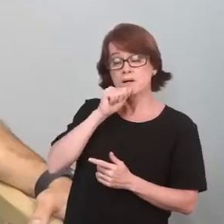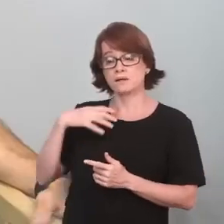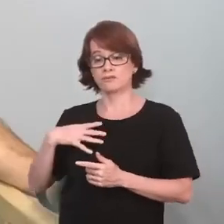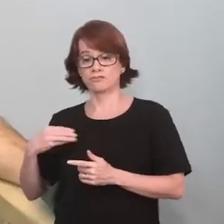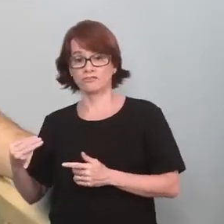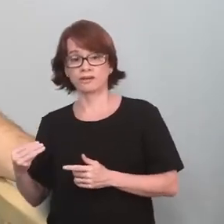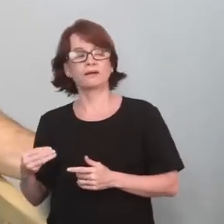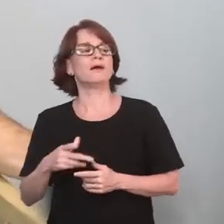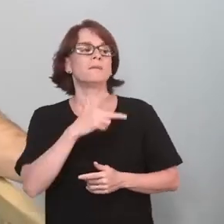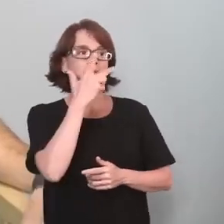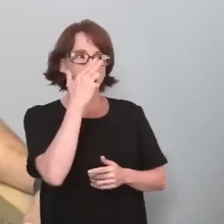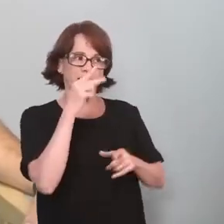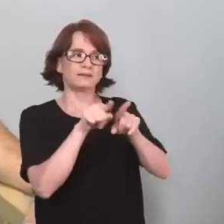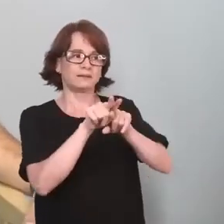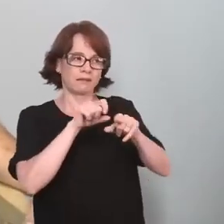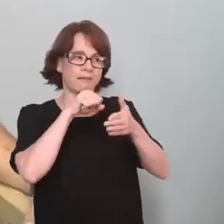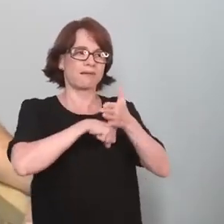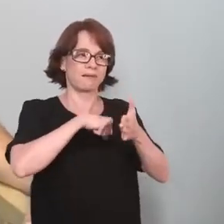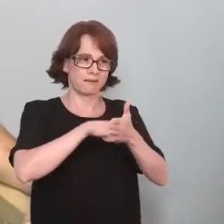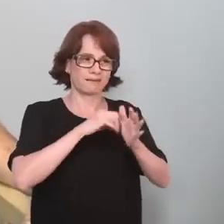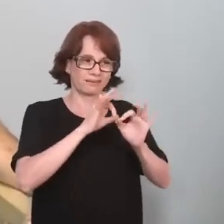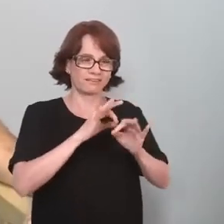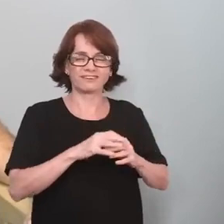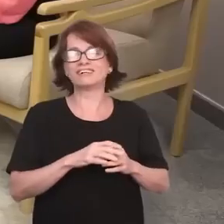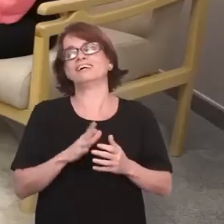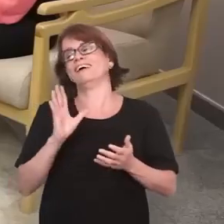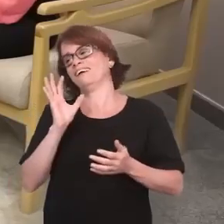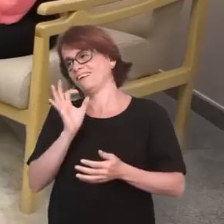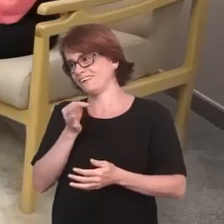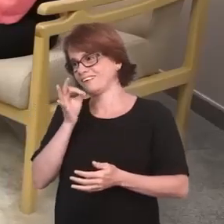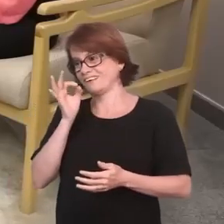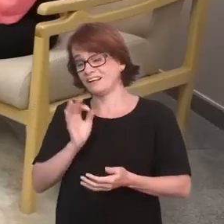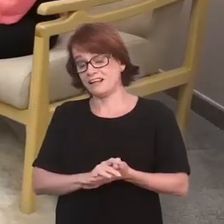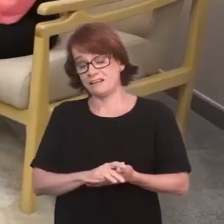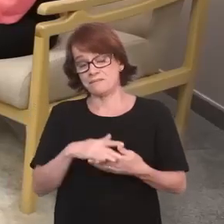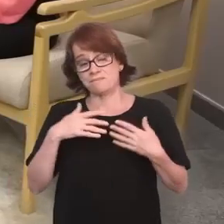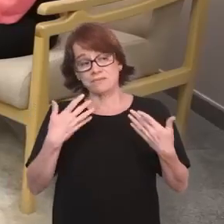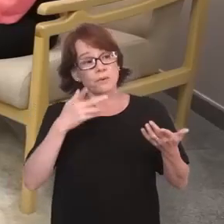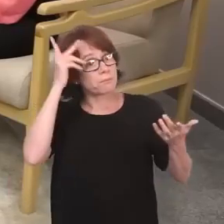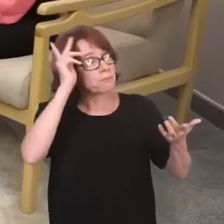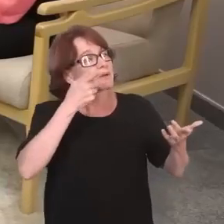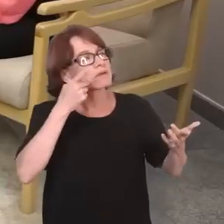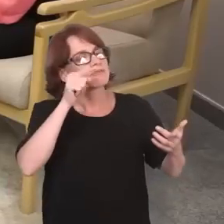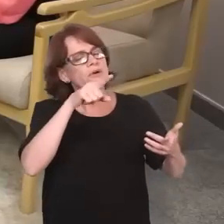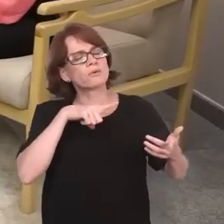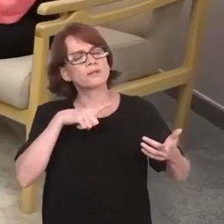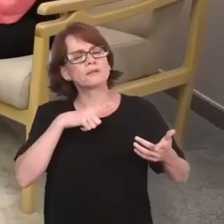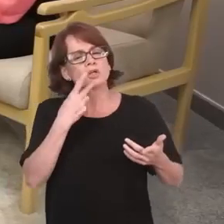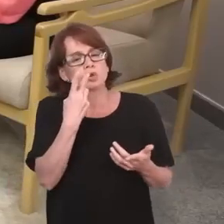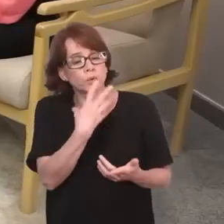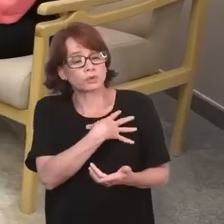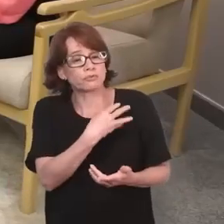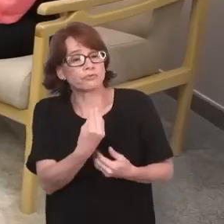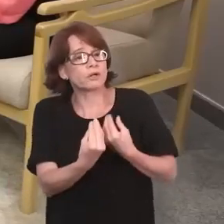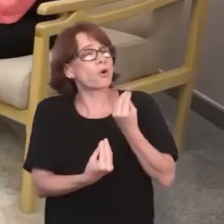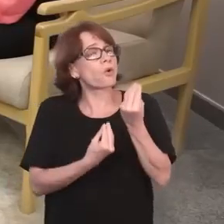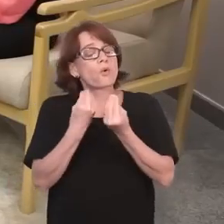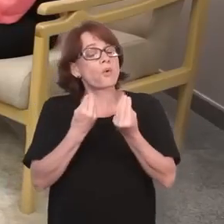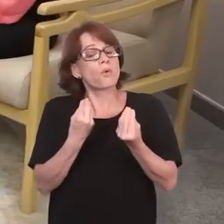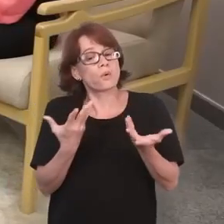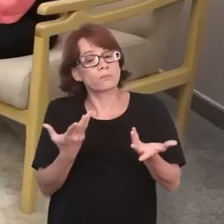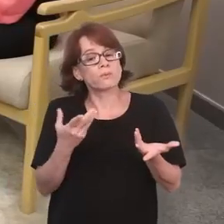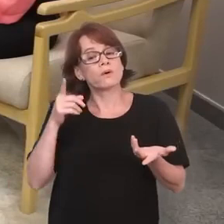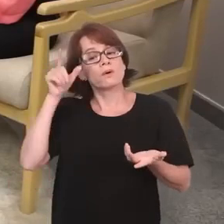mulher. Parecidas, aguerridas. Também. Bia, olha só, você falou, tem 2 filhos. Como é que é